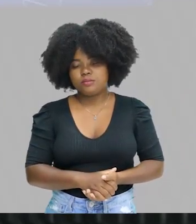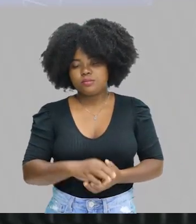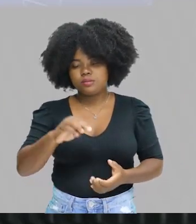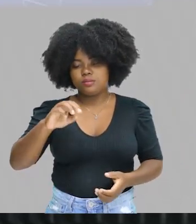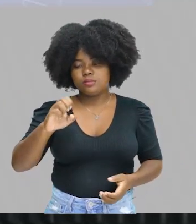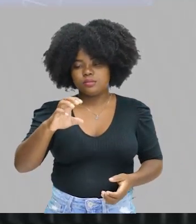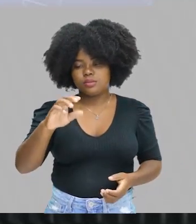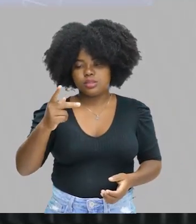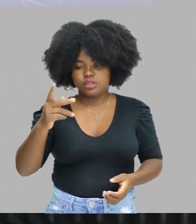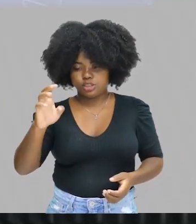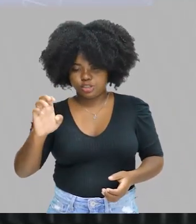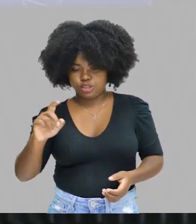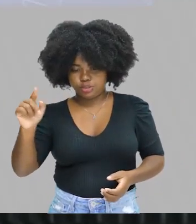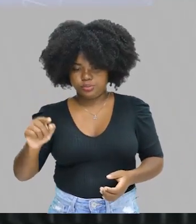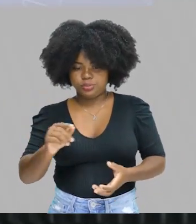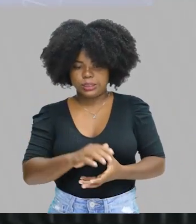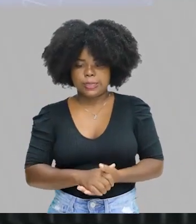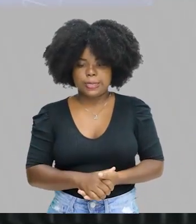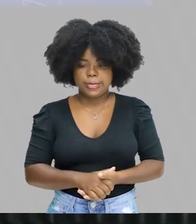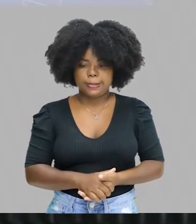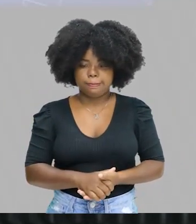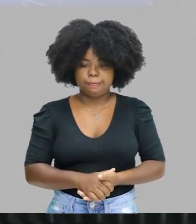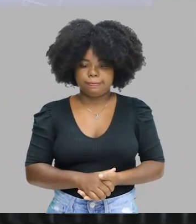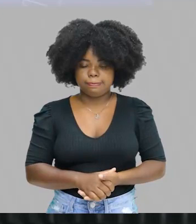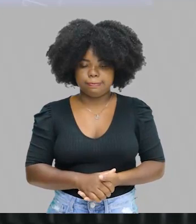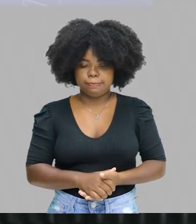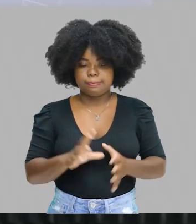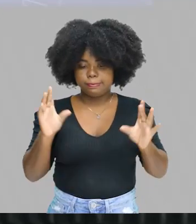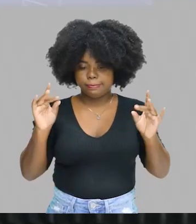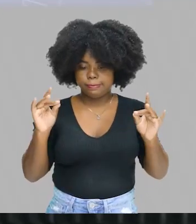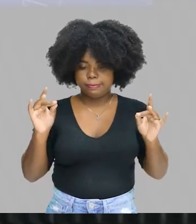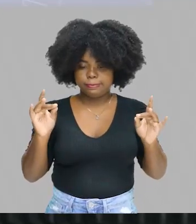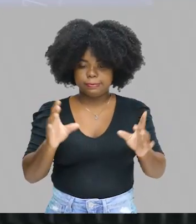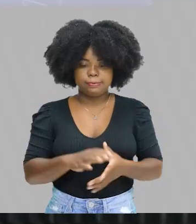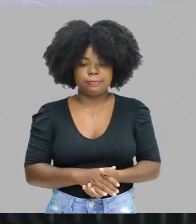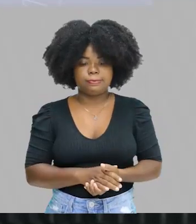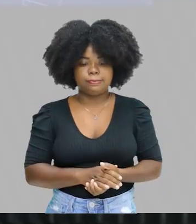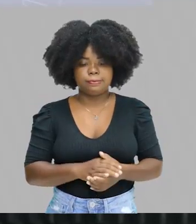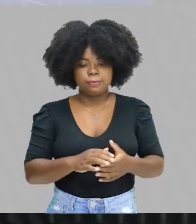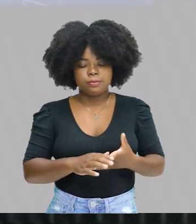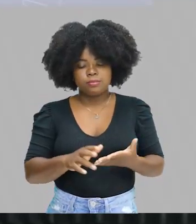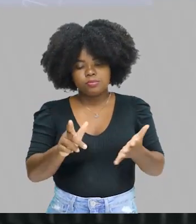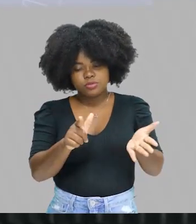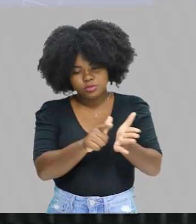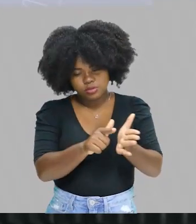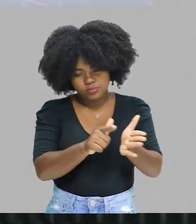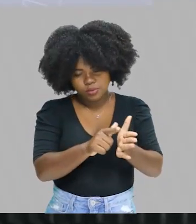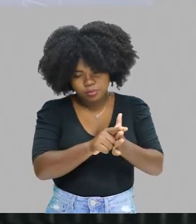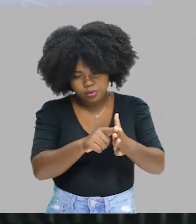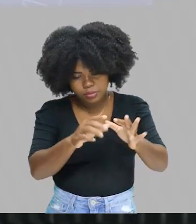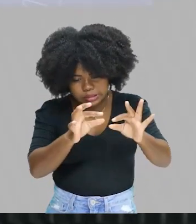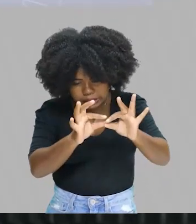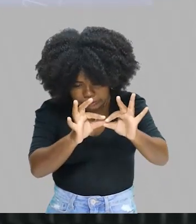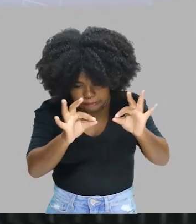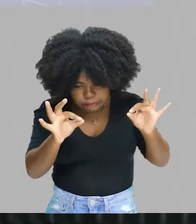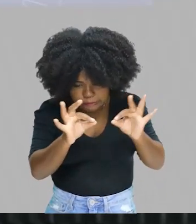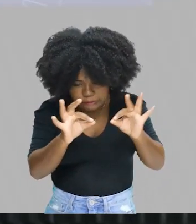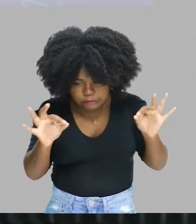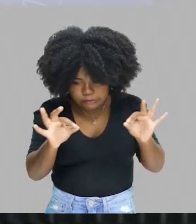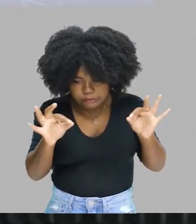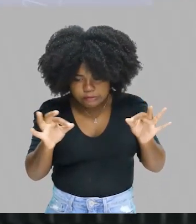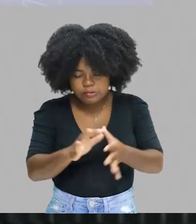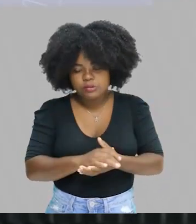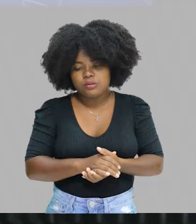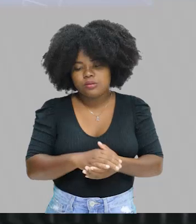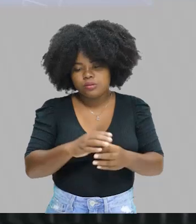machê, cola e papel. Basicamente é isso. Os melhores são os papéis mais finos, mais maleáveis. Na hora que você mistura com cola e água, ele vira